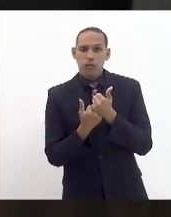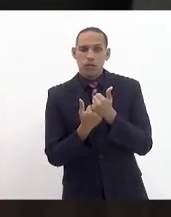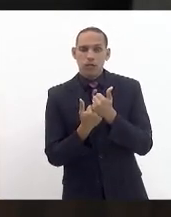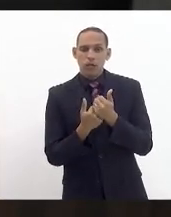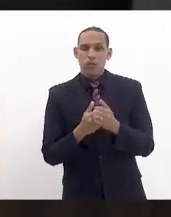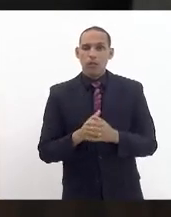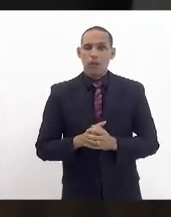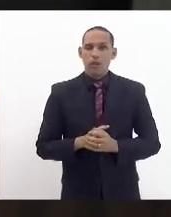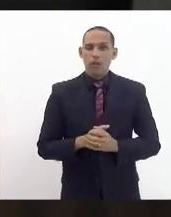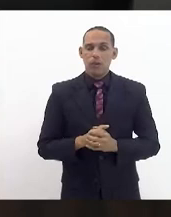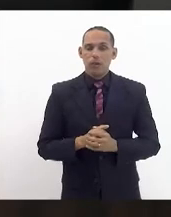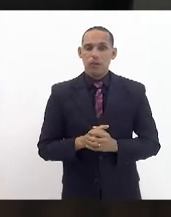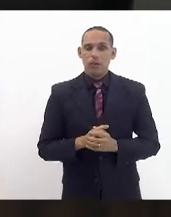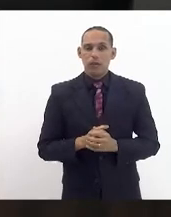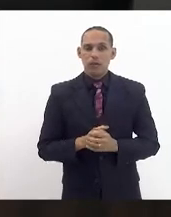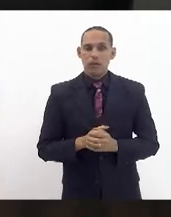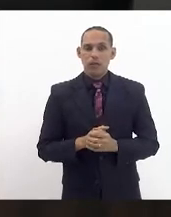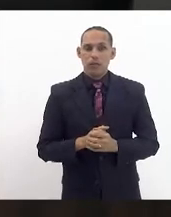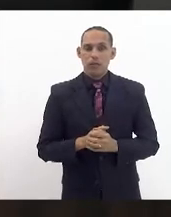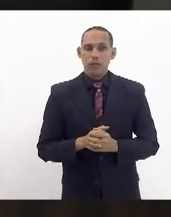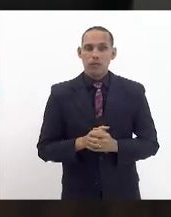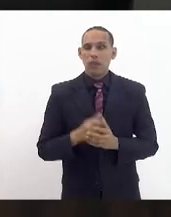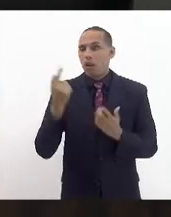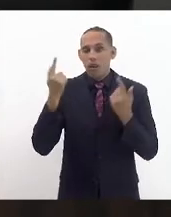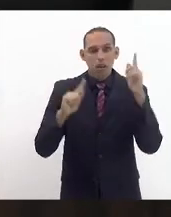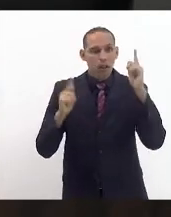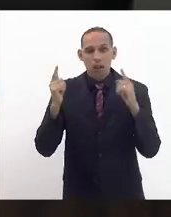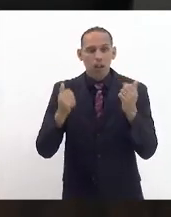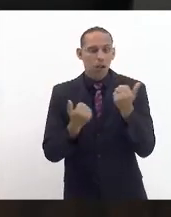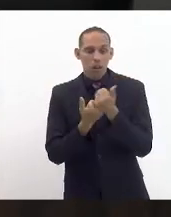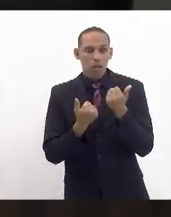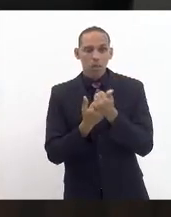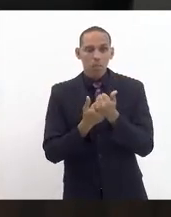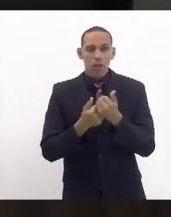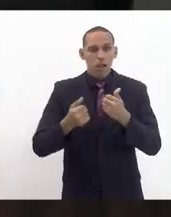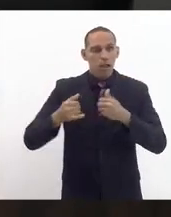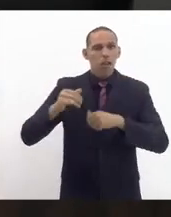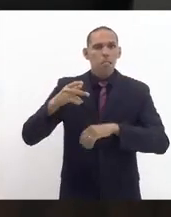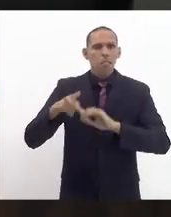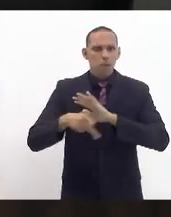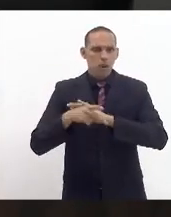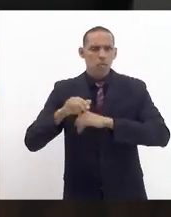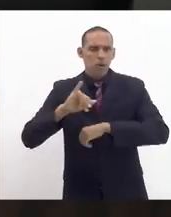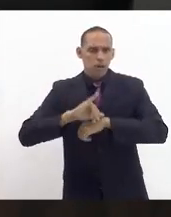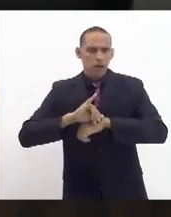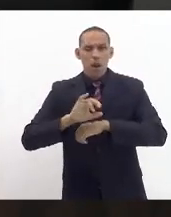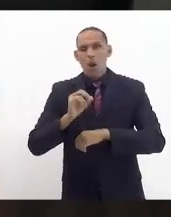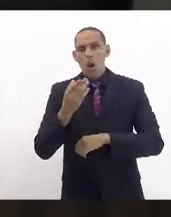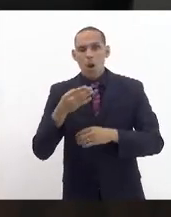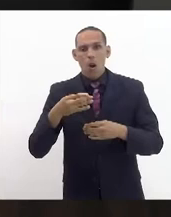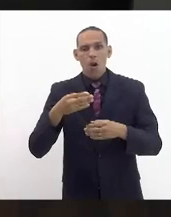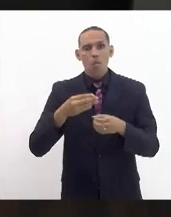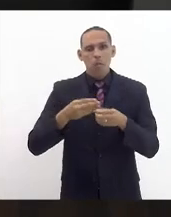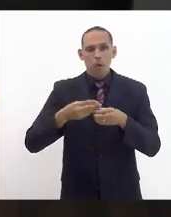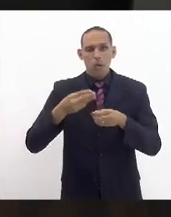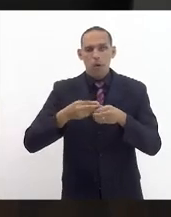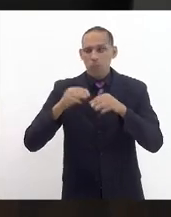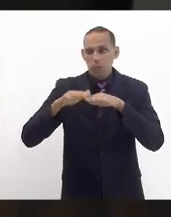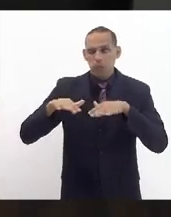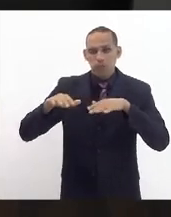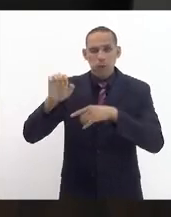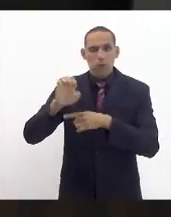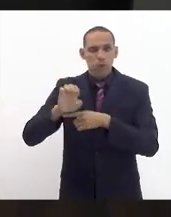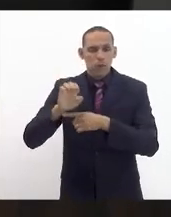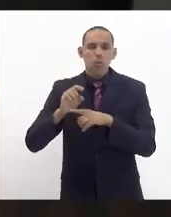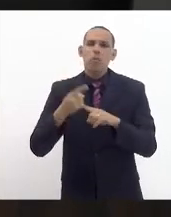contribuir com o carnaval, quer seja da capital, quer seja dos municípios do estado. Porque